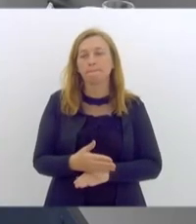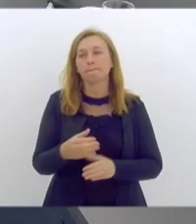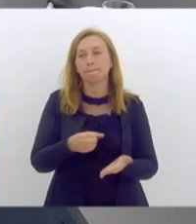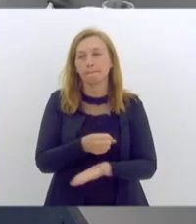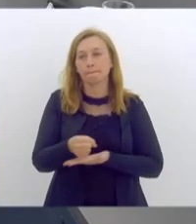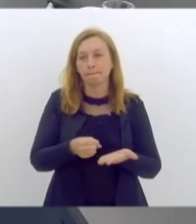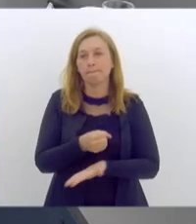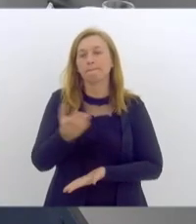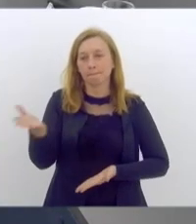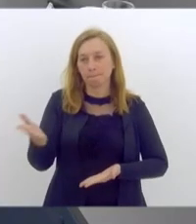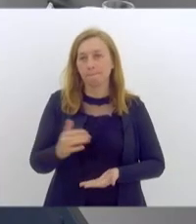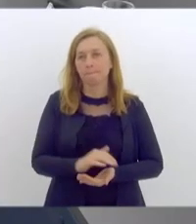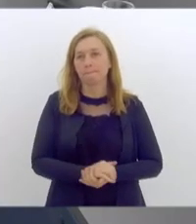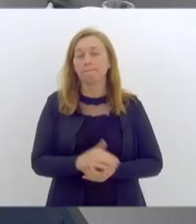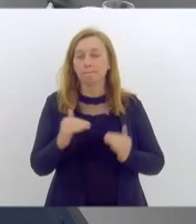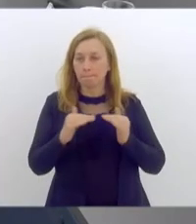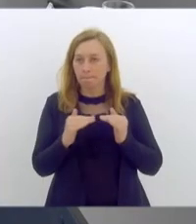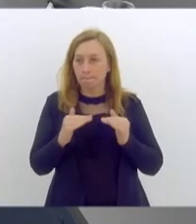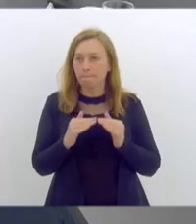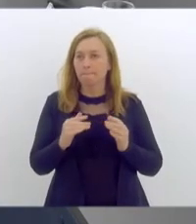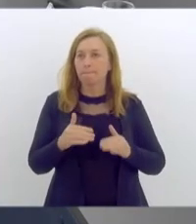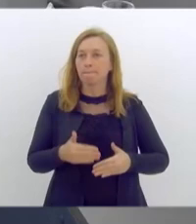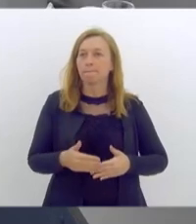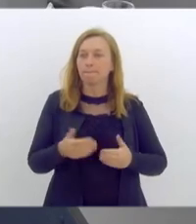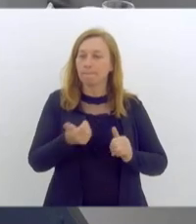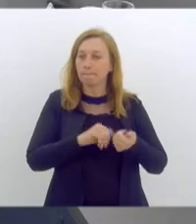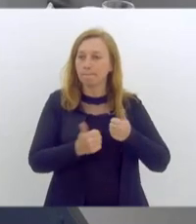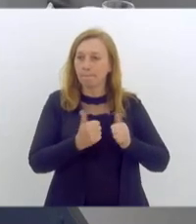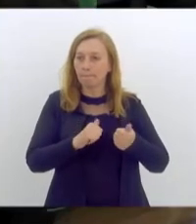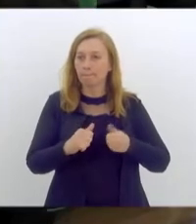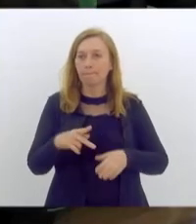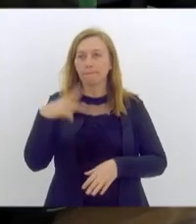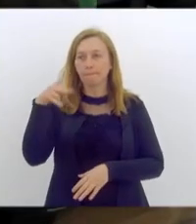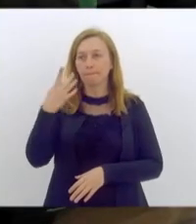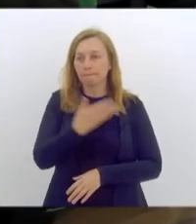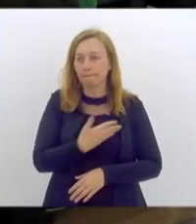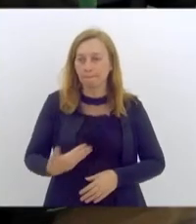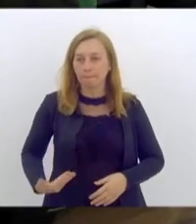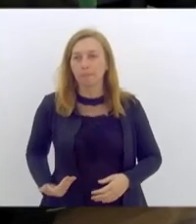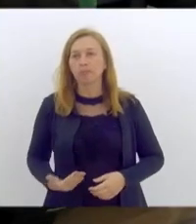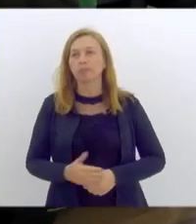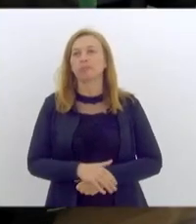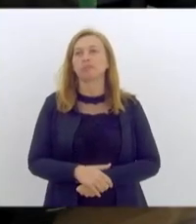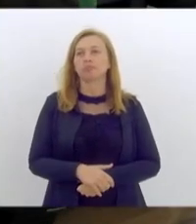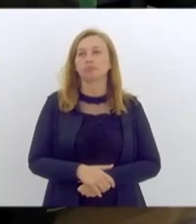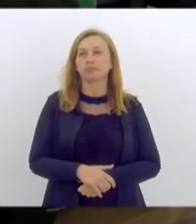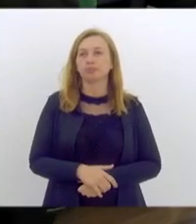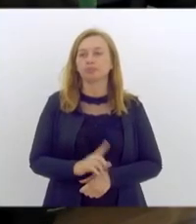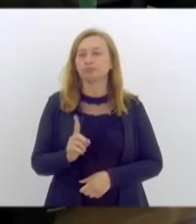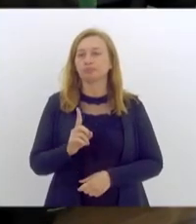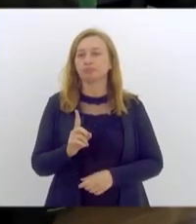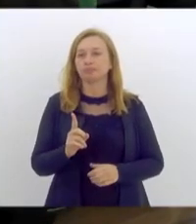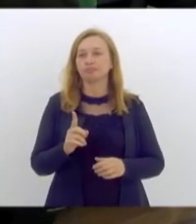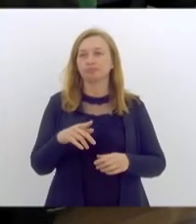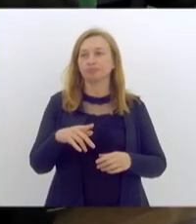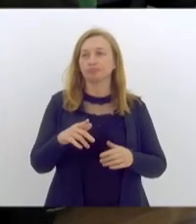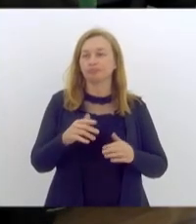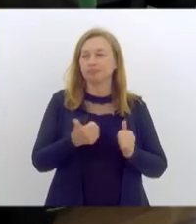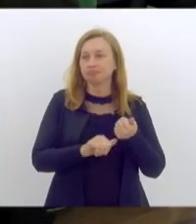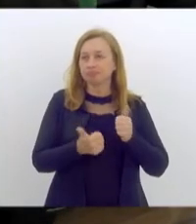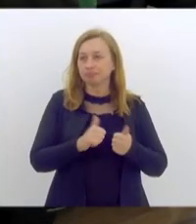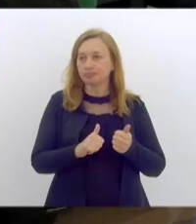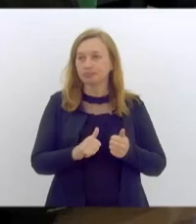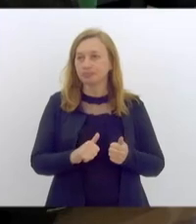fase eu concordo que a gente tem que avaliar as nossas políticas públicas que não tá avaliando a gente está aqui